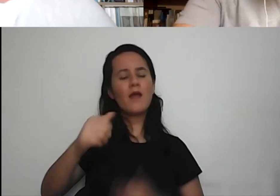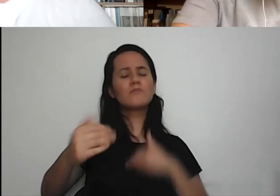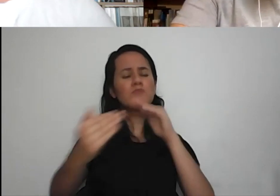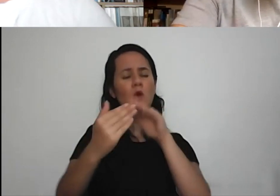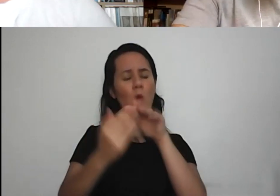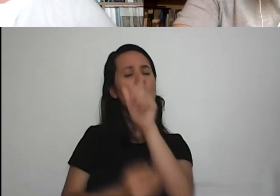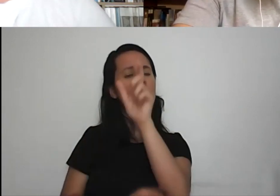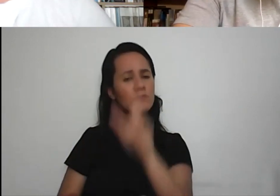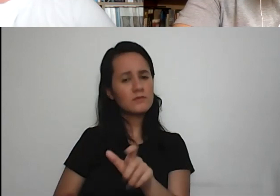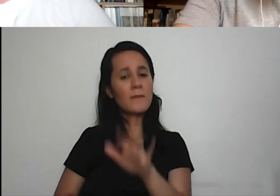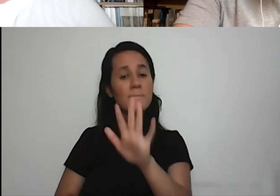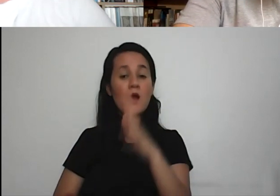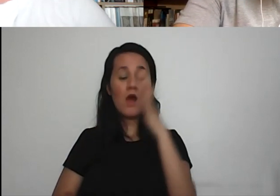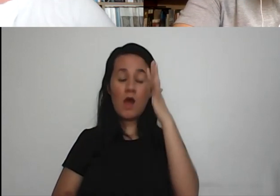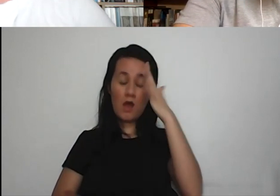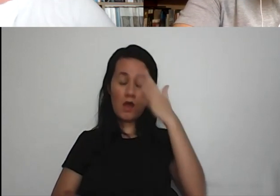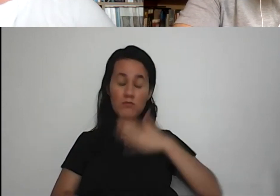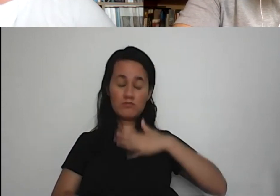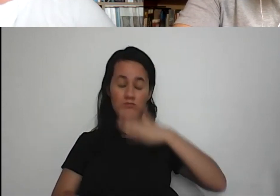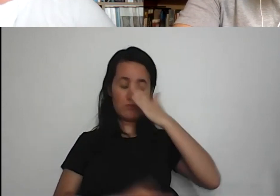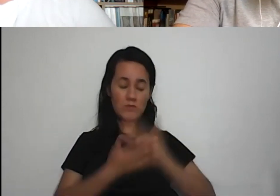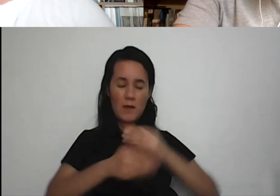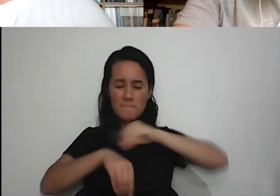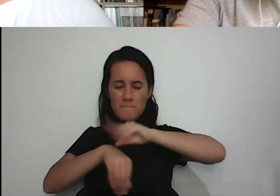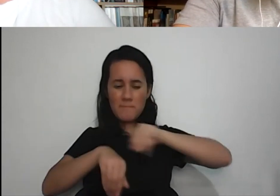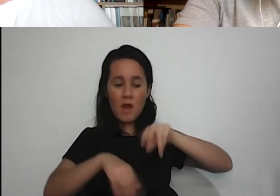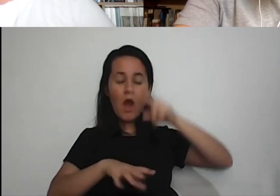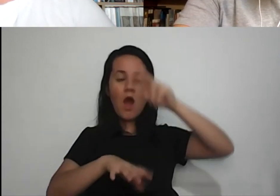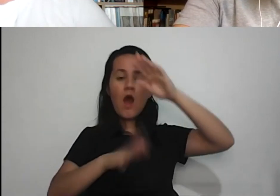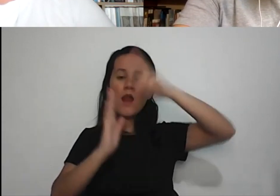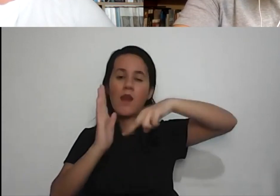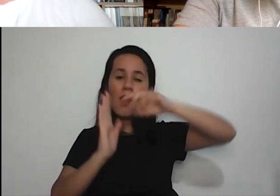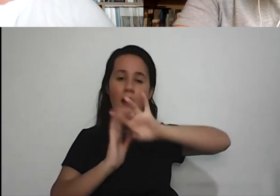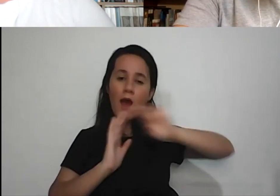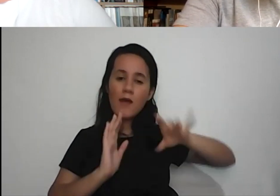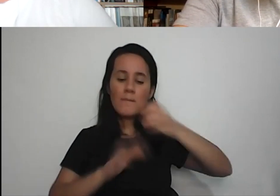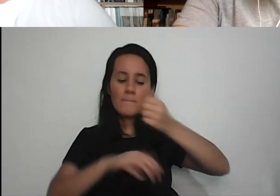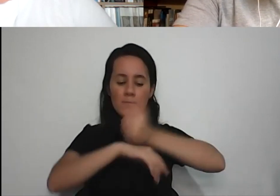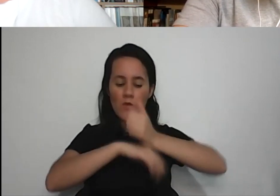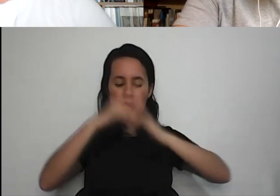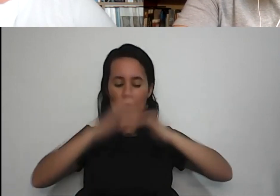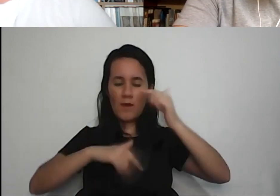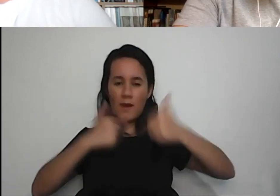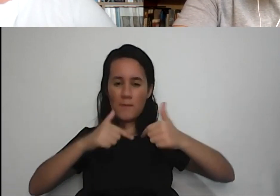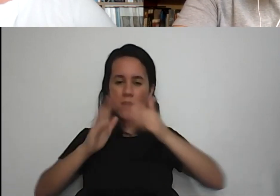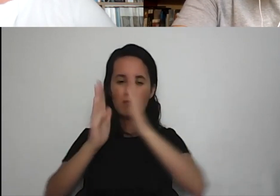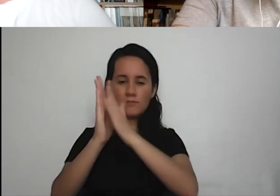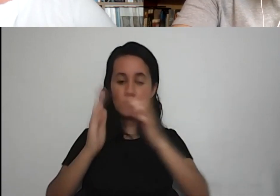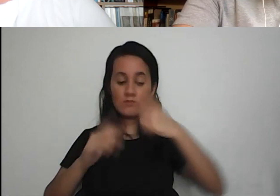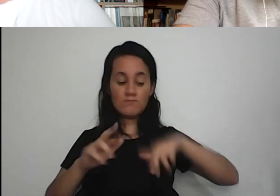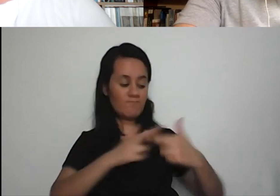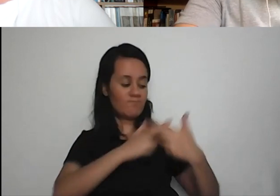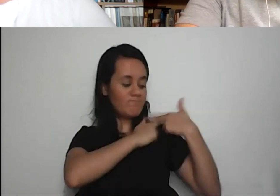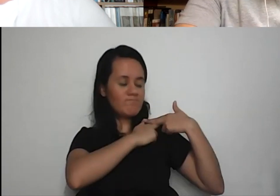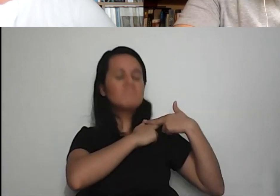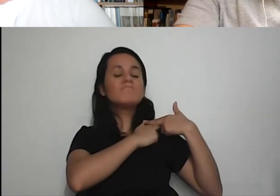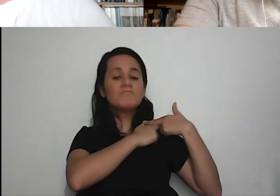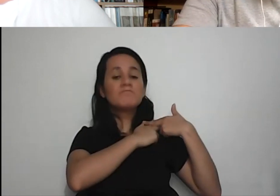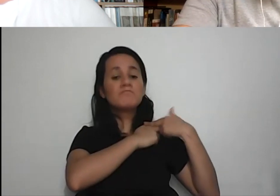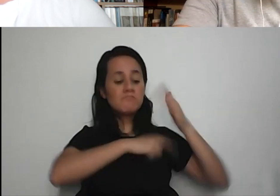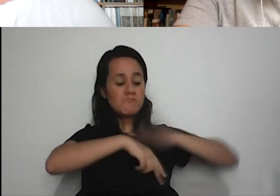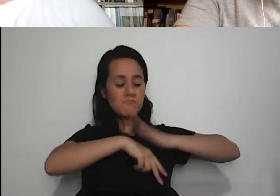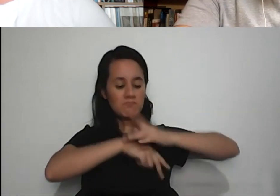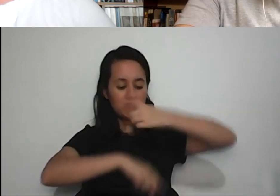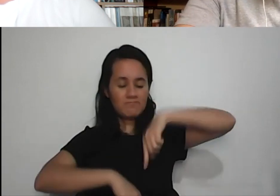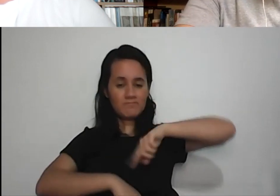mas acredito que nós, mediadores e formadores de leitores, profissionais da biblioteca, precisamos nos responsabilizar por nossos atos também.